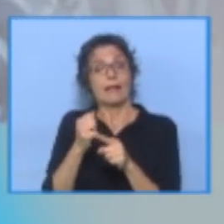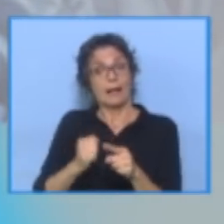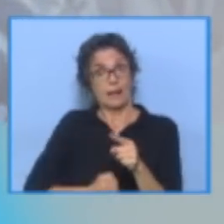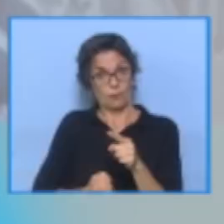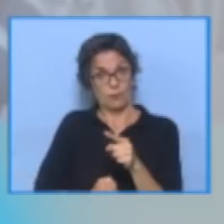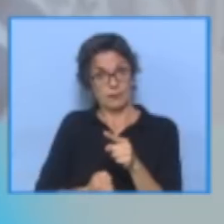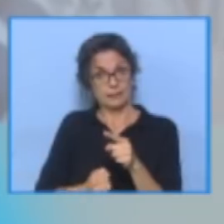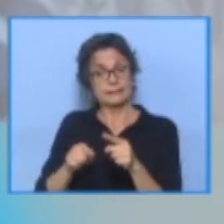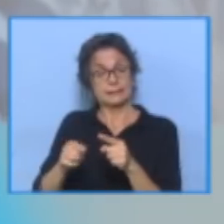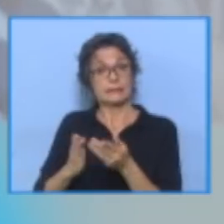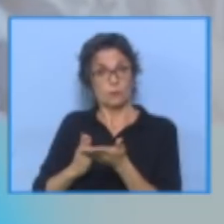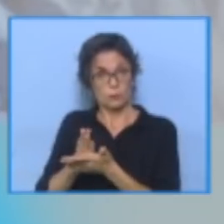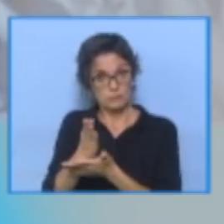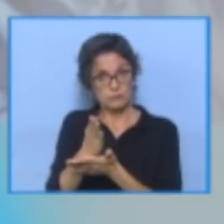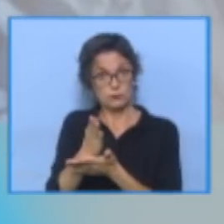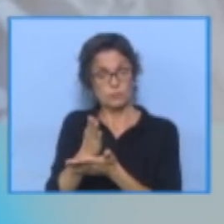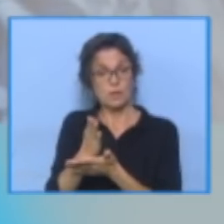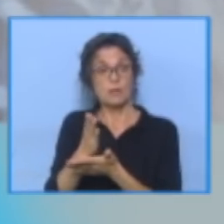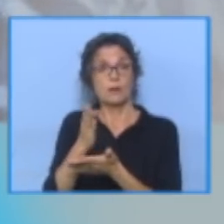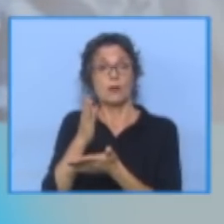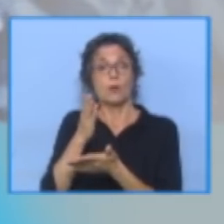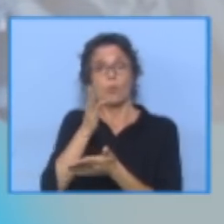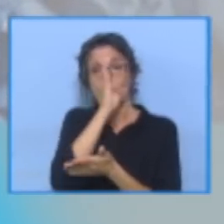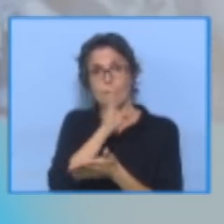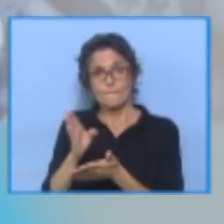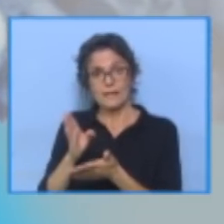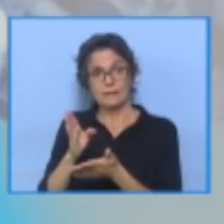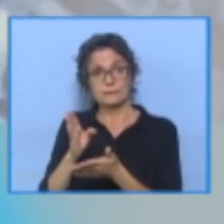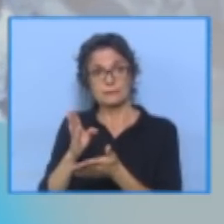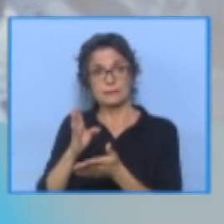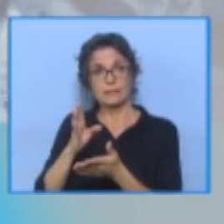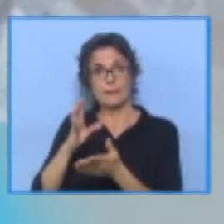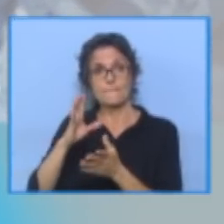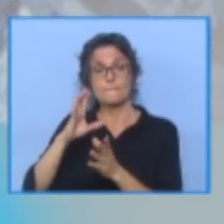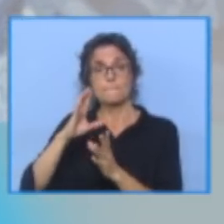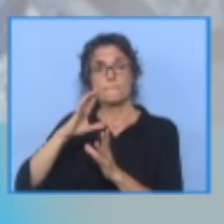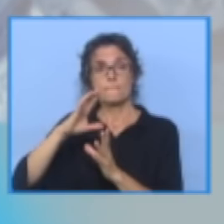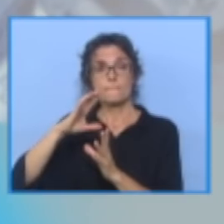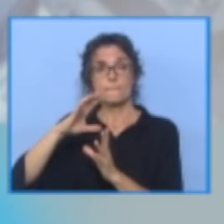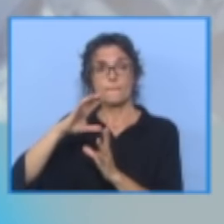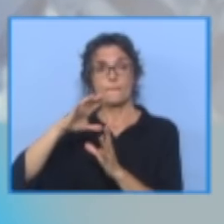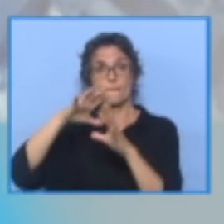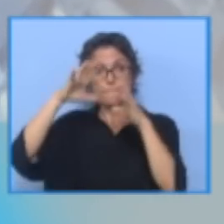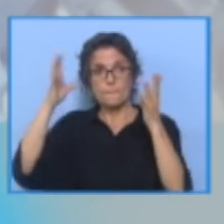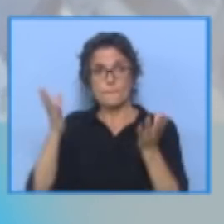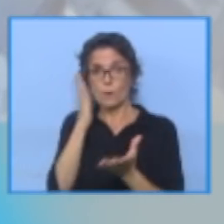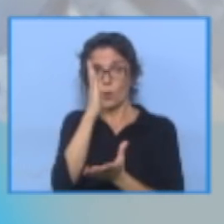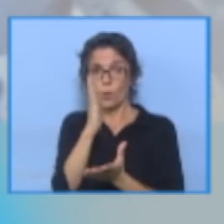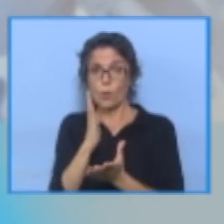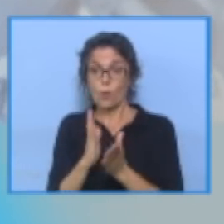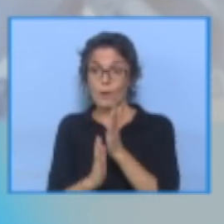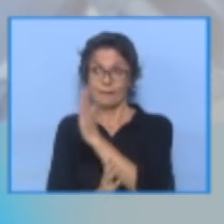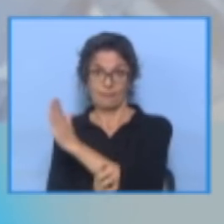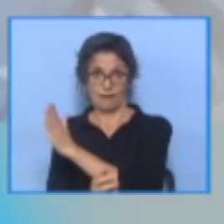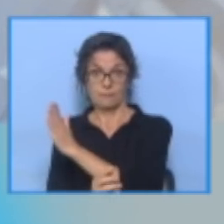rito oriental, bizantino, a tradição litúrgica é a mesma que a Igreja Ortodoxa, mas tem essa obediência, fidelidade ao